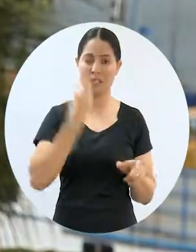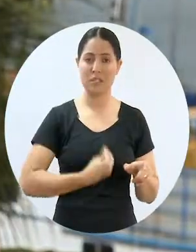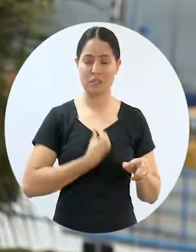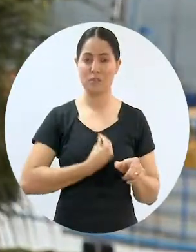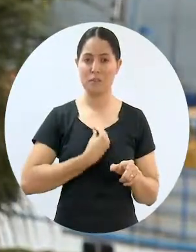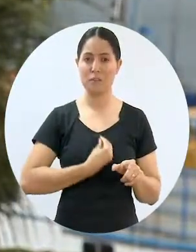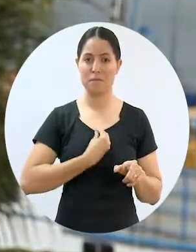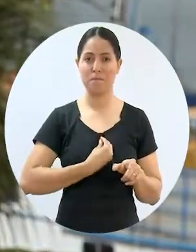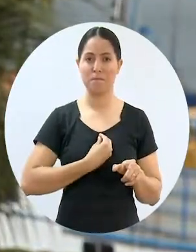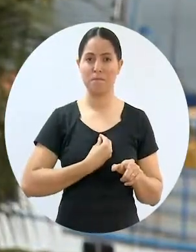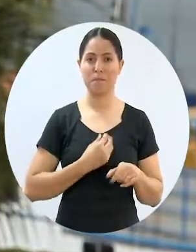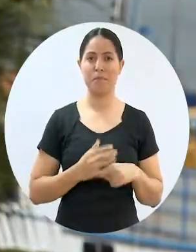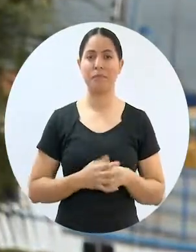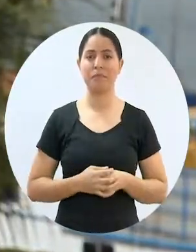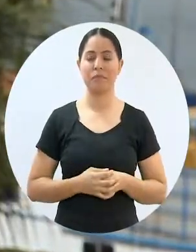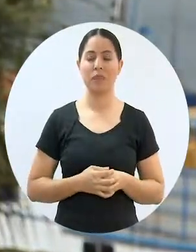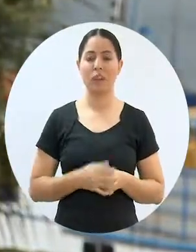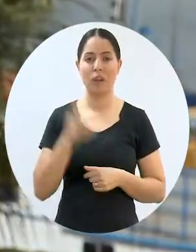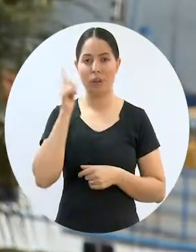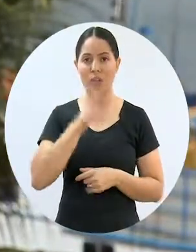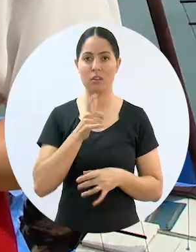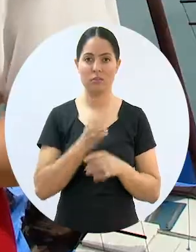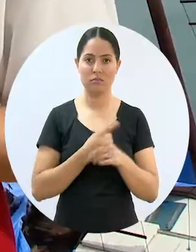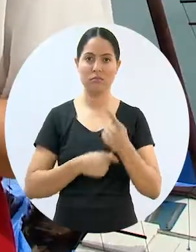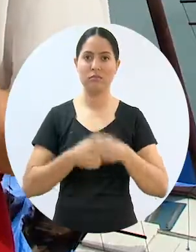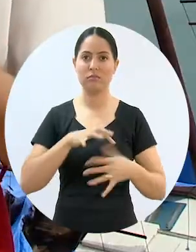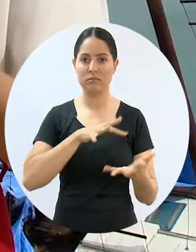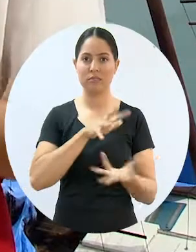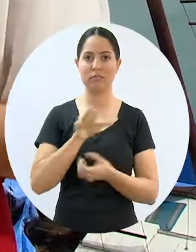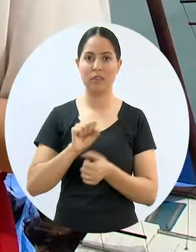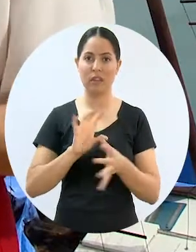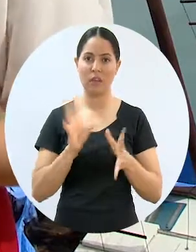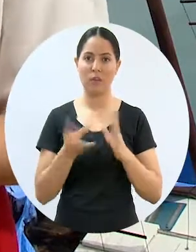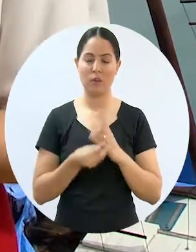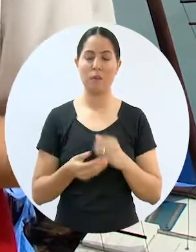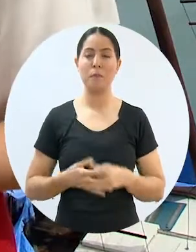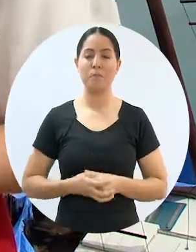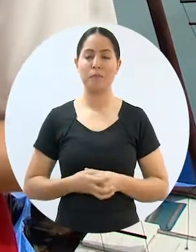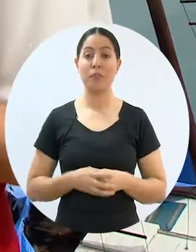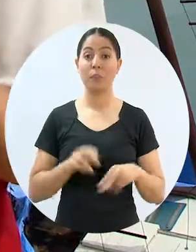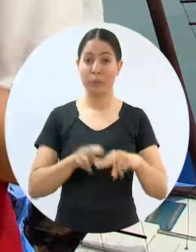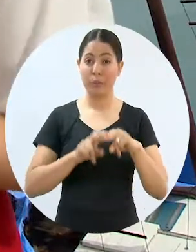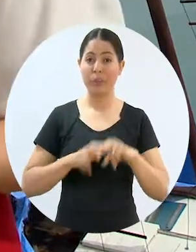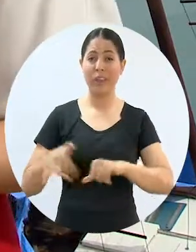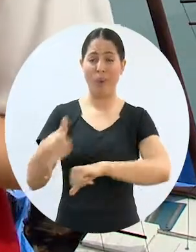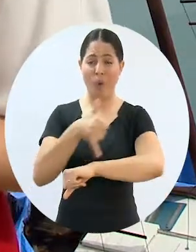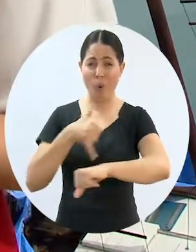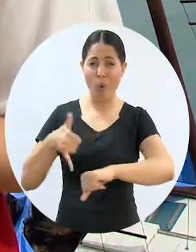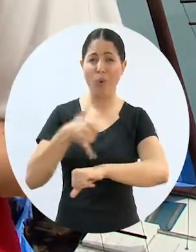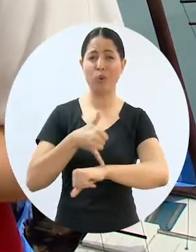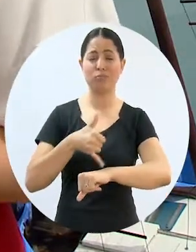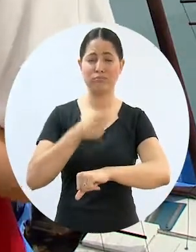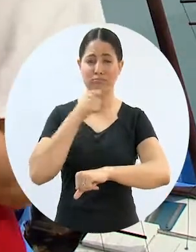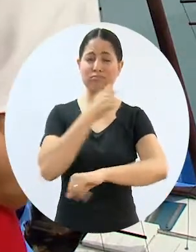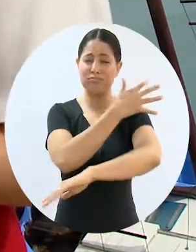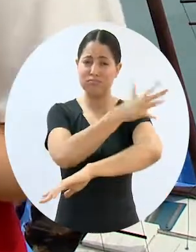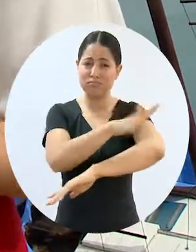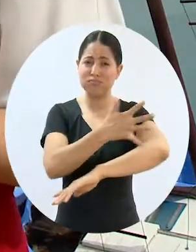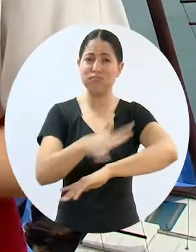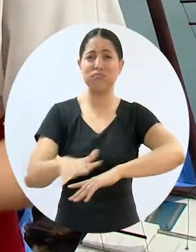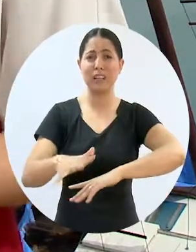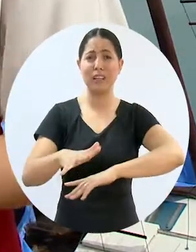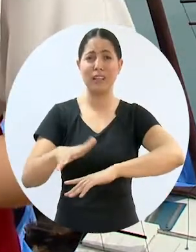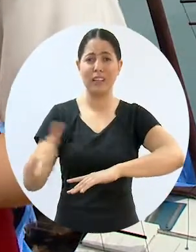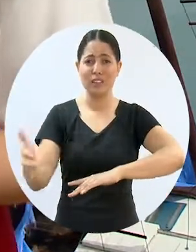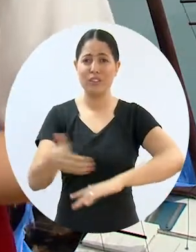possível a sua restauração ecológica. Afinal, toneladas e toneladas de óleo continuam sendo retiradas aí dos